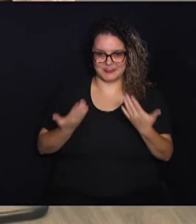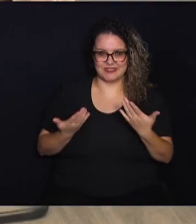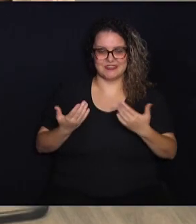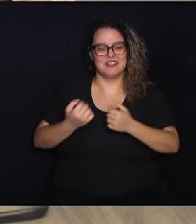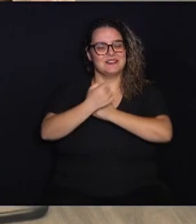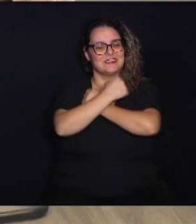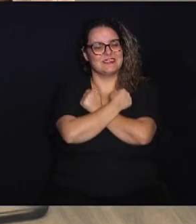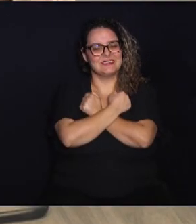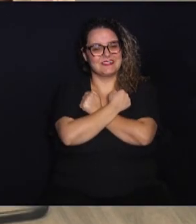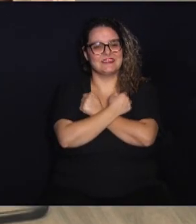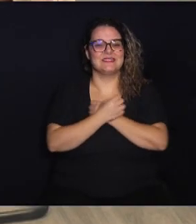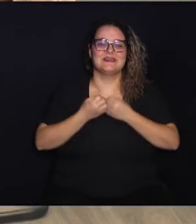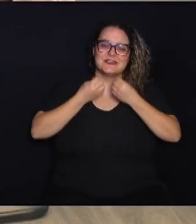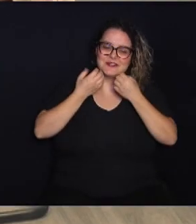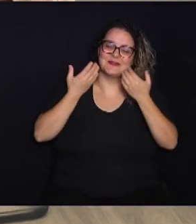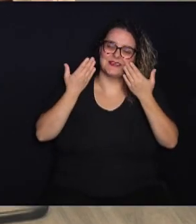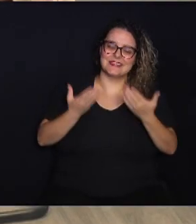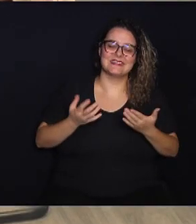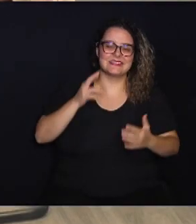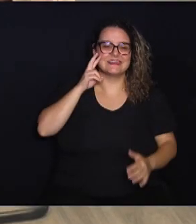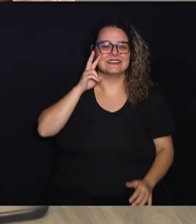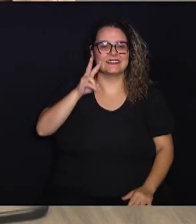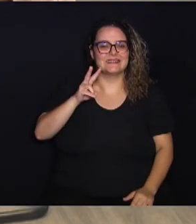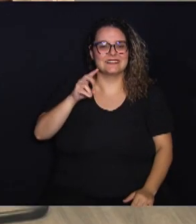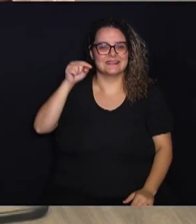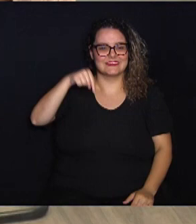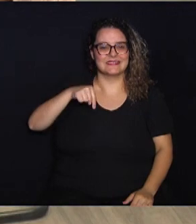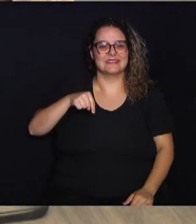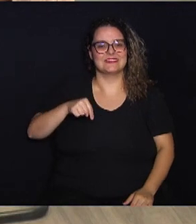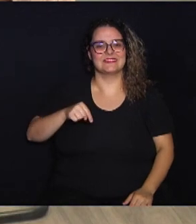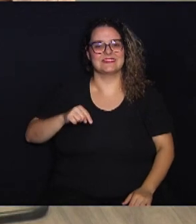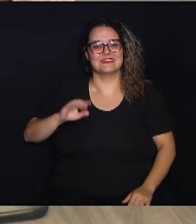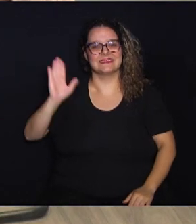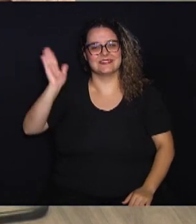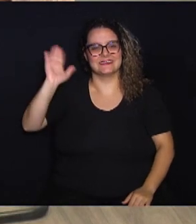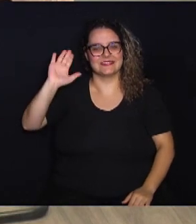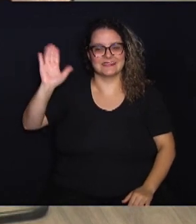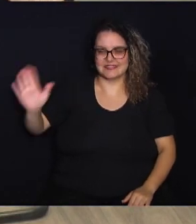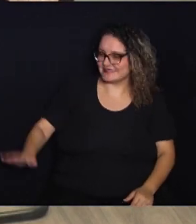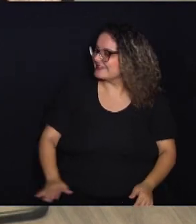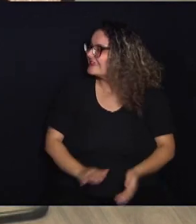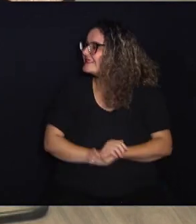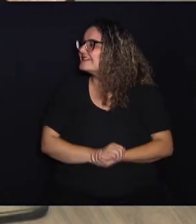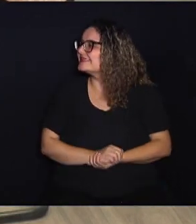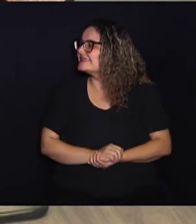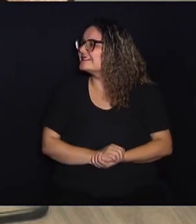forte abraço, tudo de bom para você e a gente sempre se vê por aqui. Valeu, tchau, tchau.